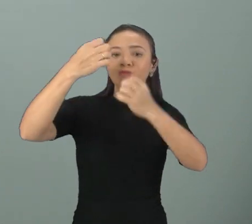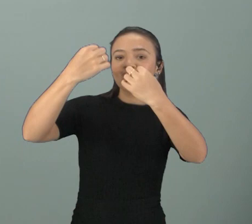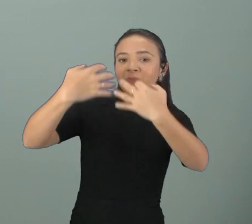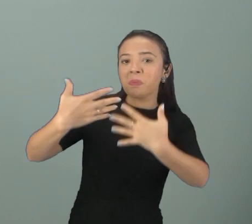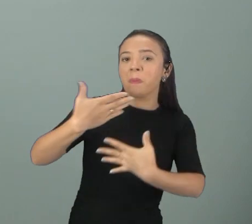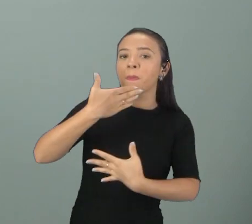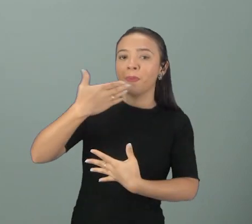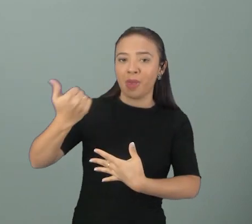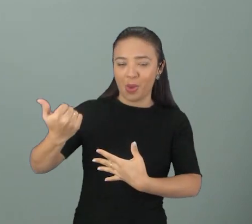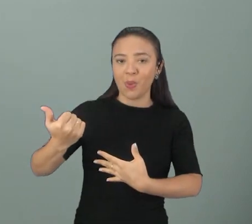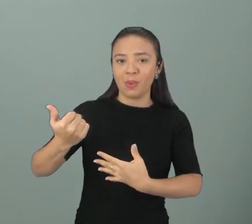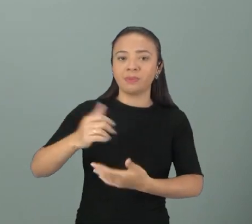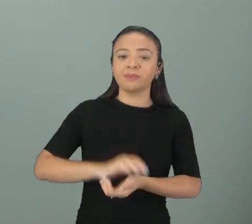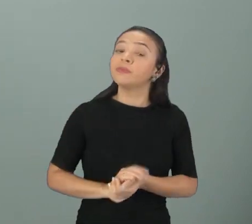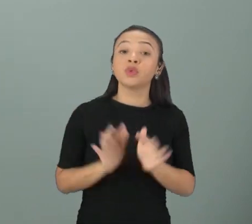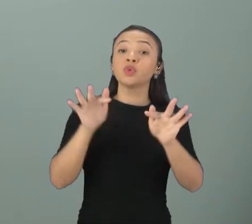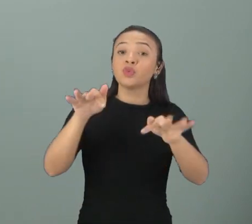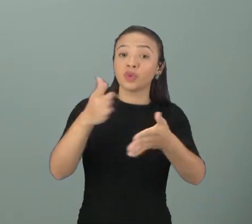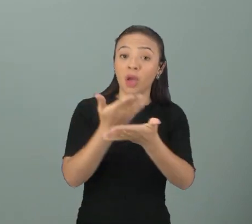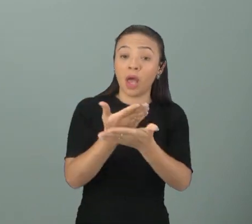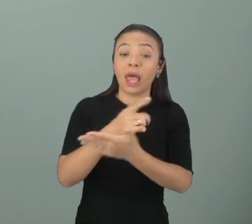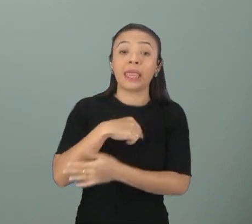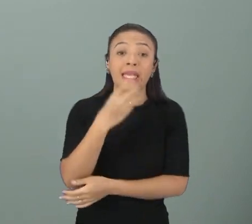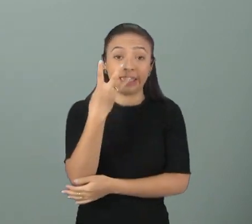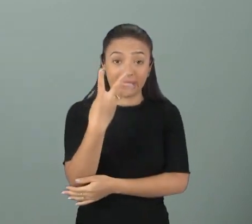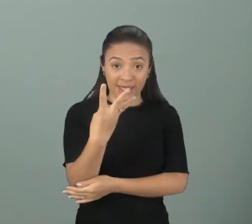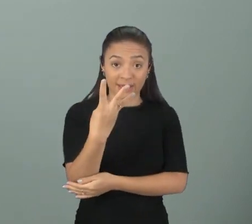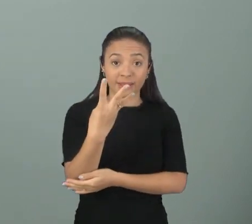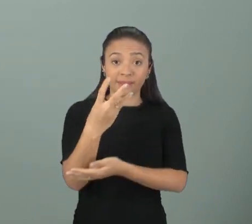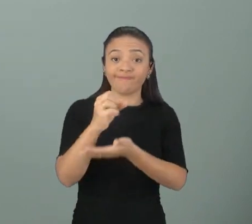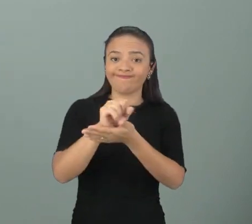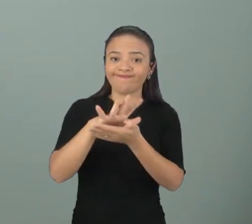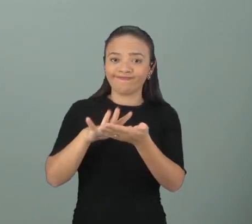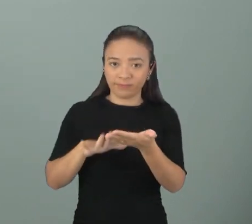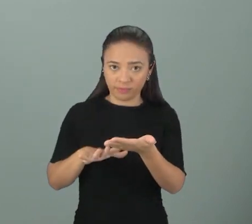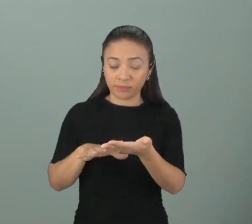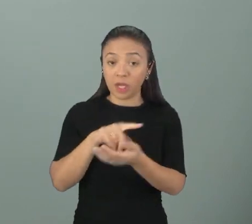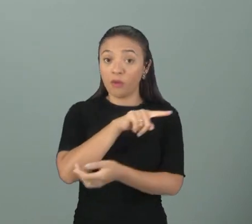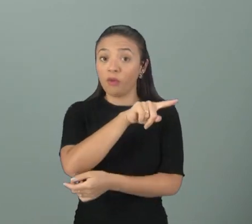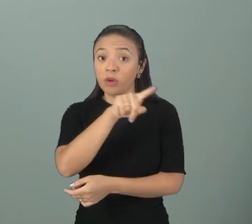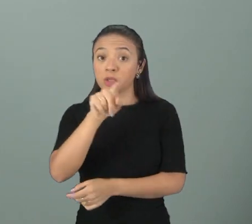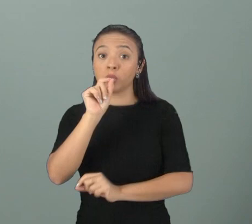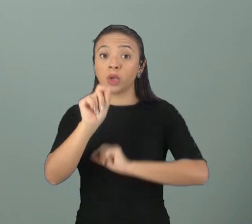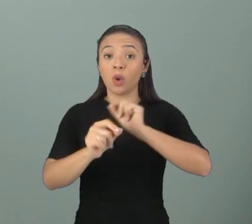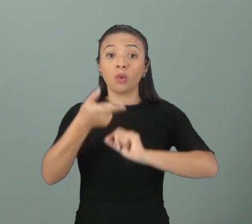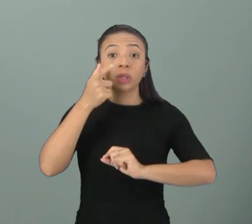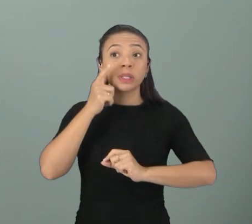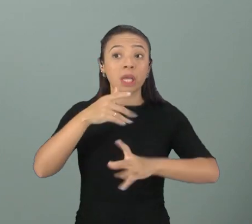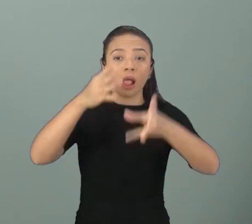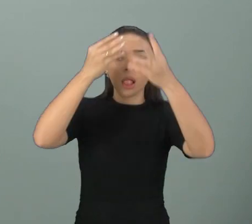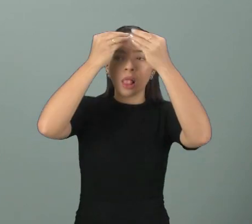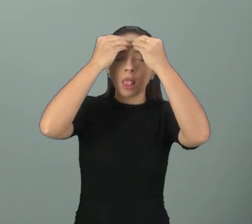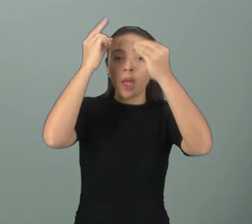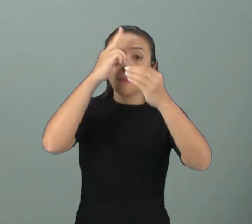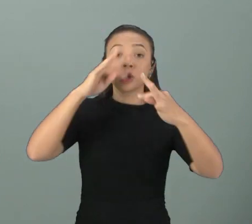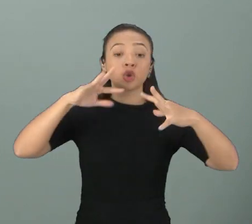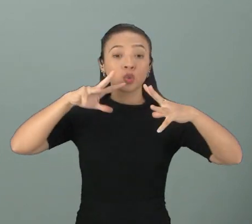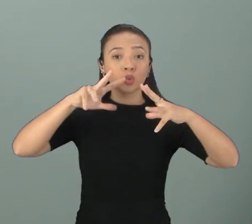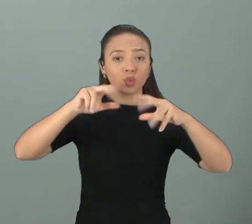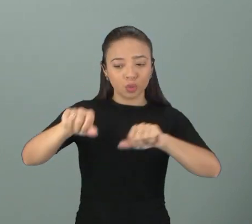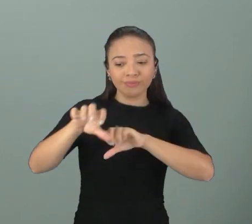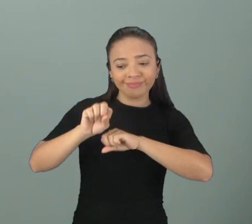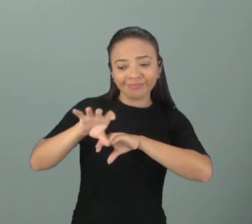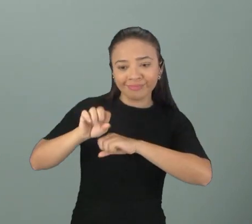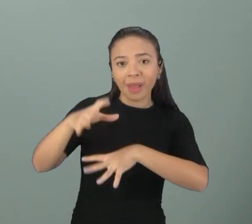um pouco melhor. No final da aula a gente vai ter 3 exercitandos que vocês, para fixar melhor toda a nossa aula de